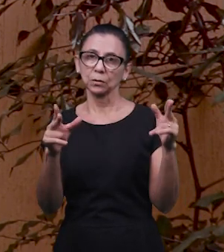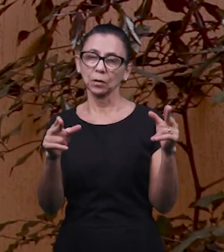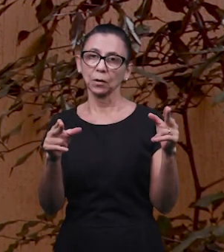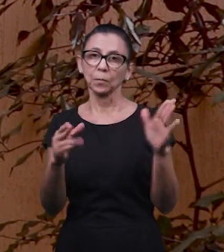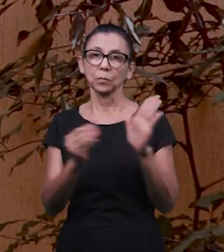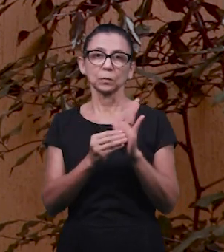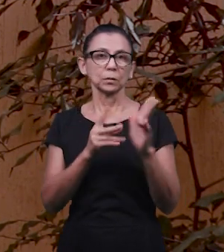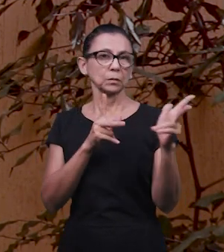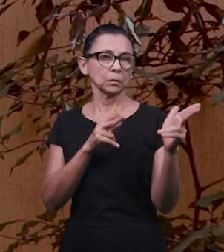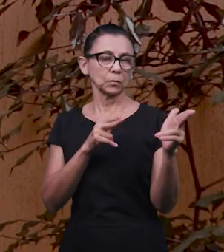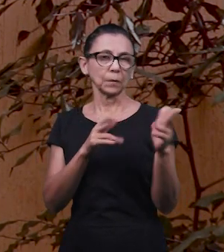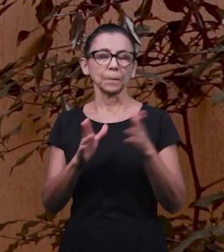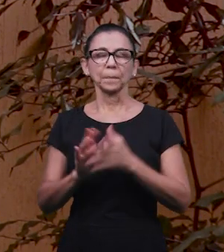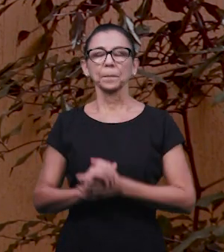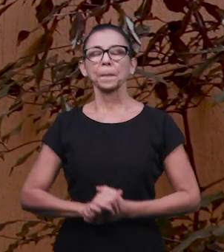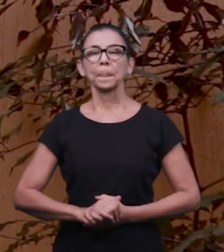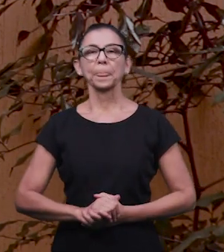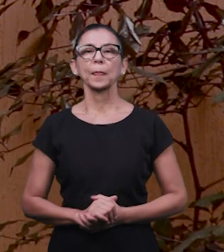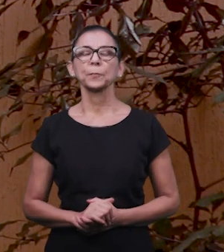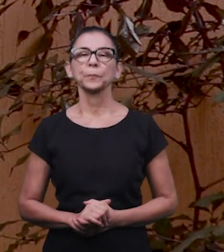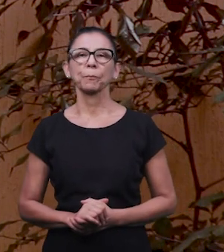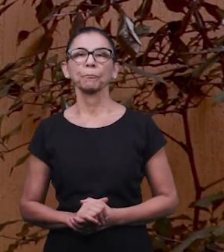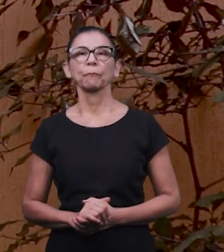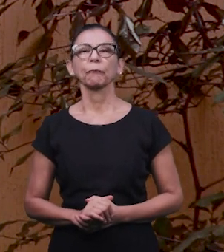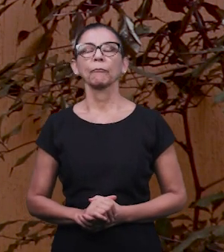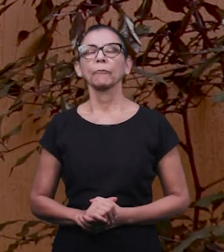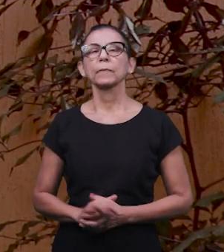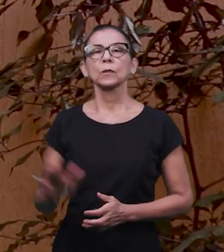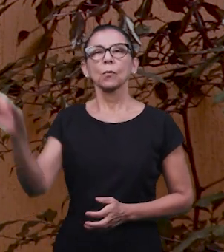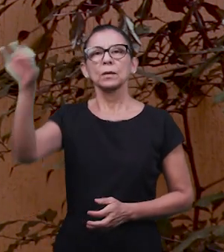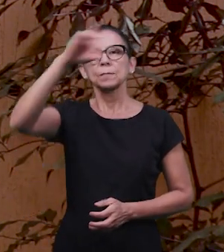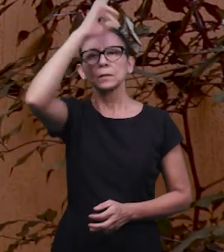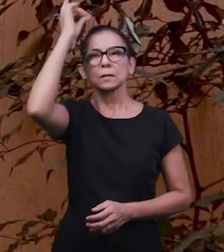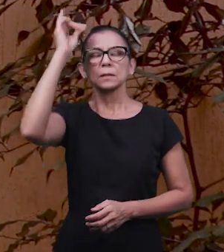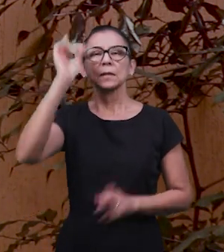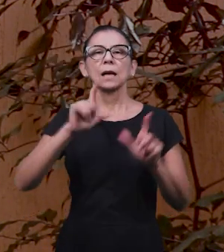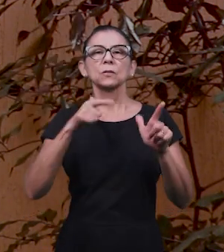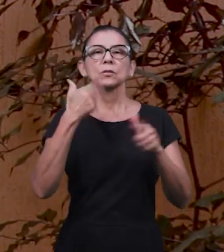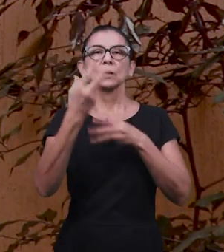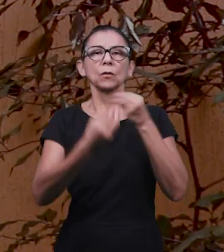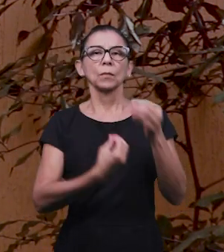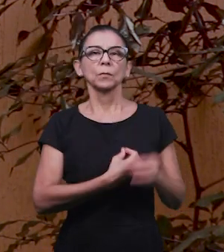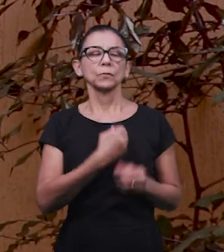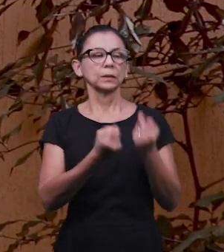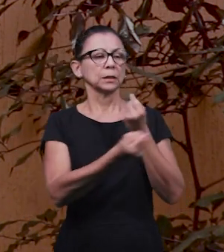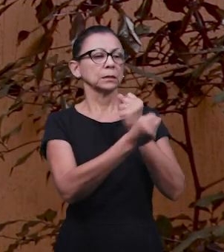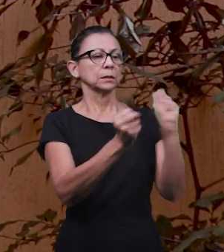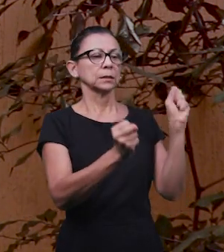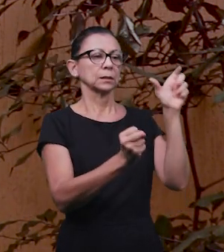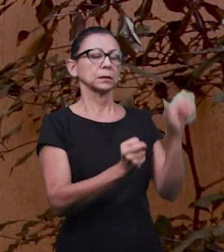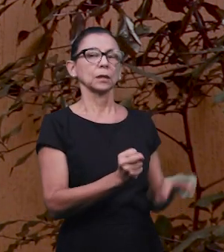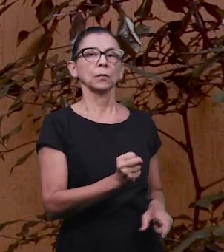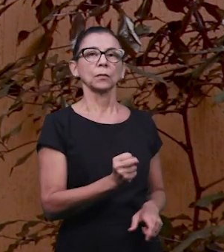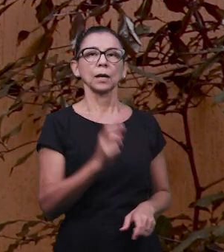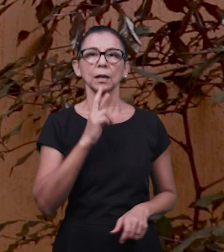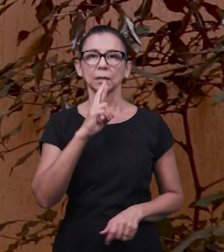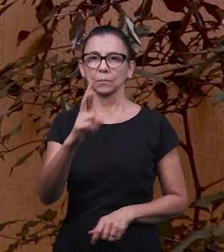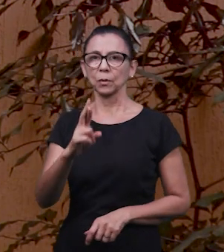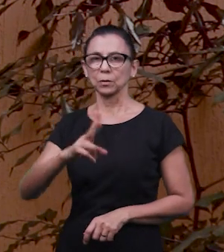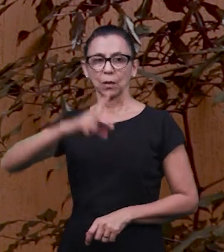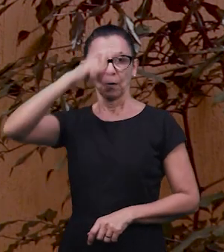é adaptada. Especificamente, essa pergunta ela ficou exatamente da mesma forma, mas às vezes nós modificamos